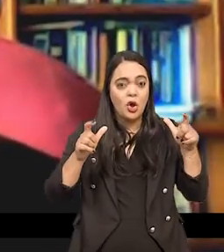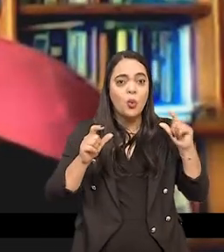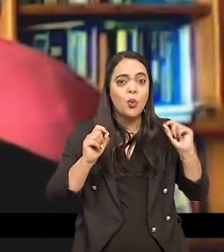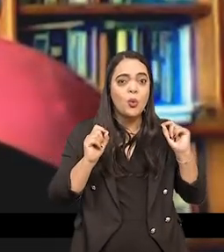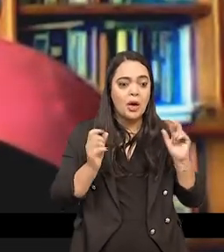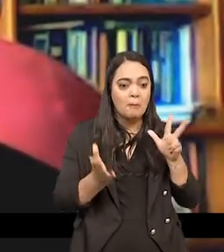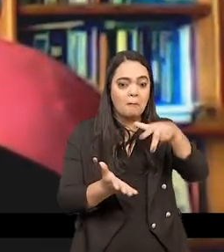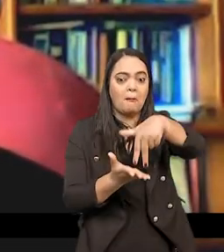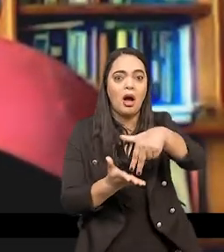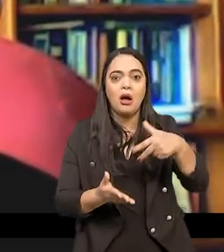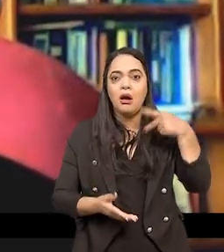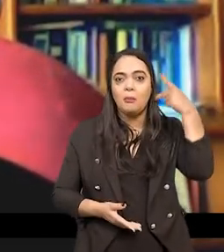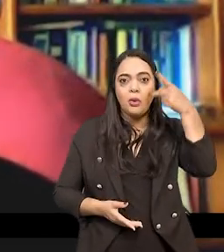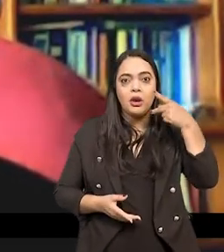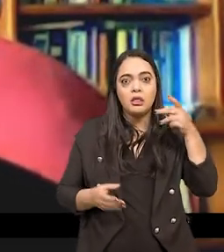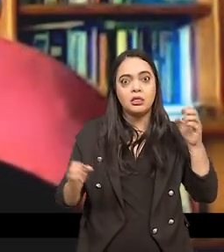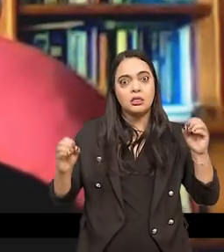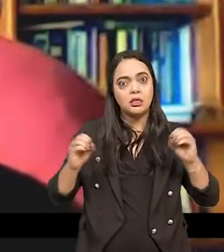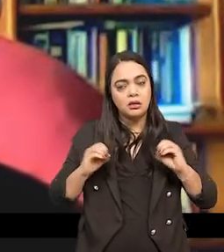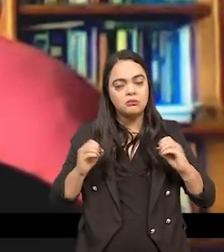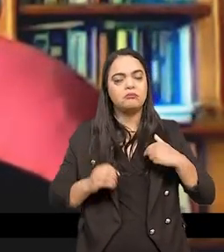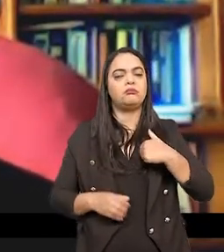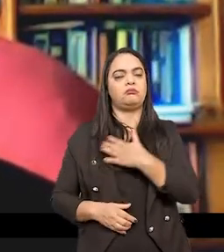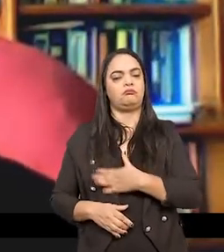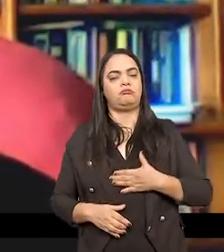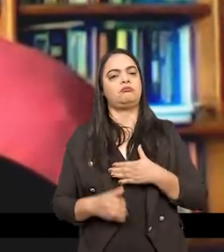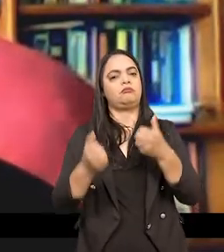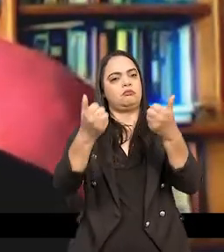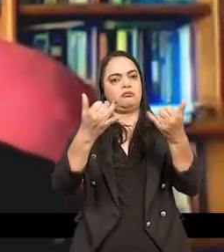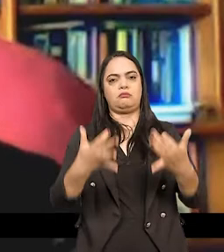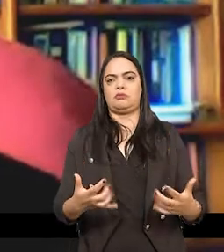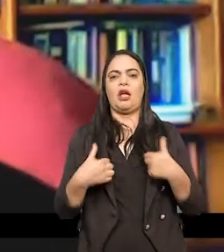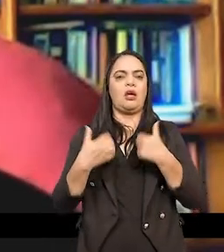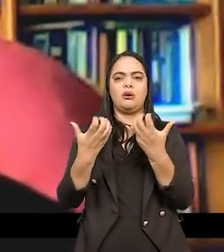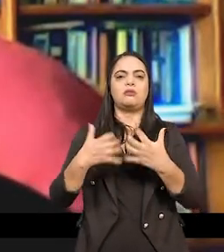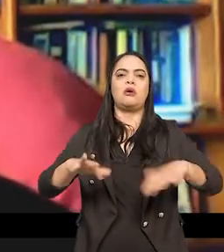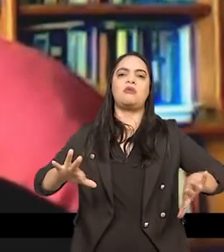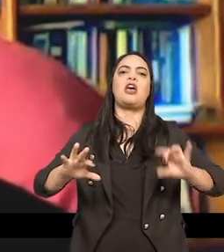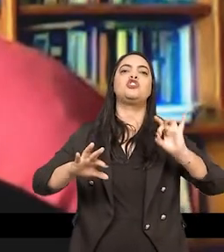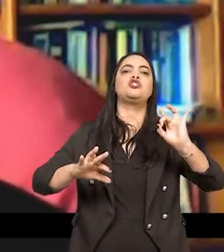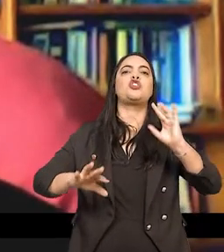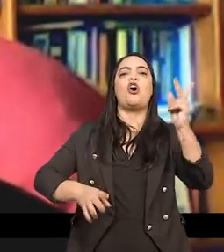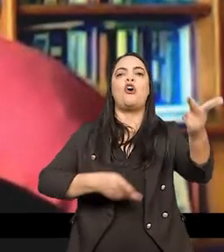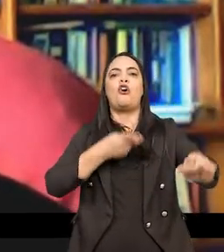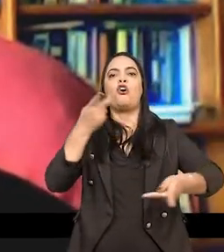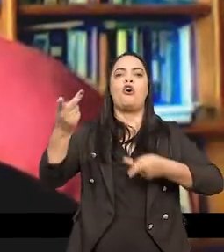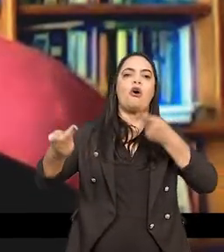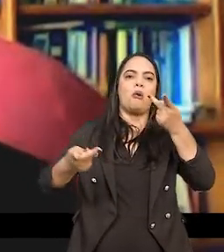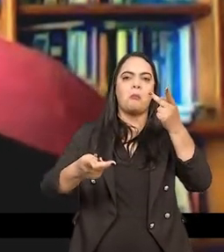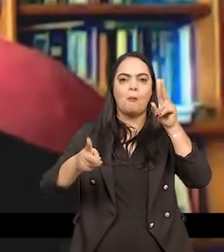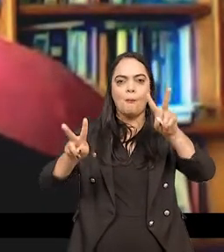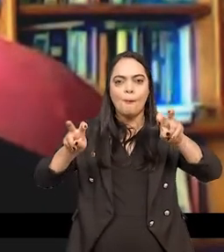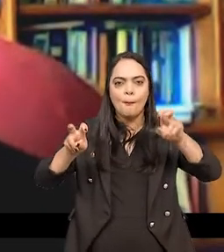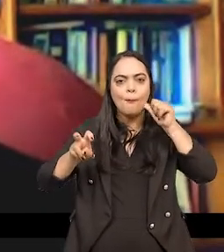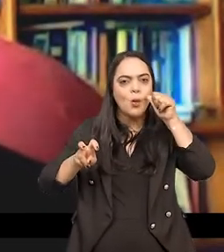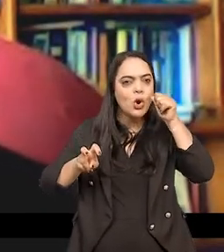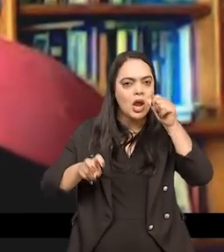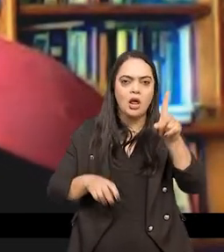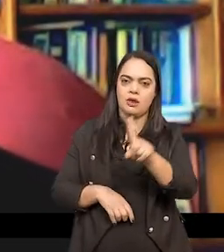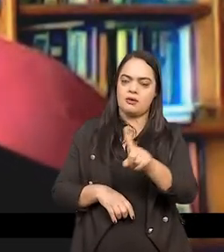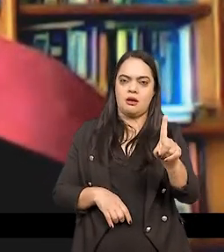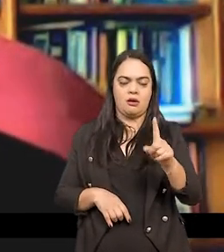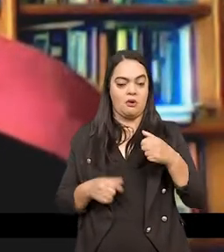mulheres. E eu gosto de frisar sempre que eu não quero falar só de mulheres. Eu quero dizer aqui que